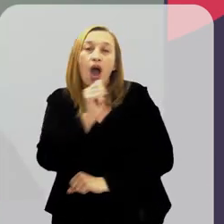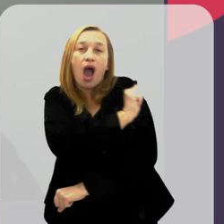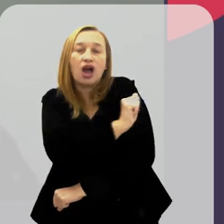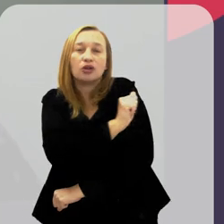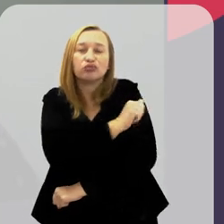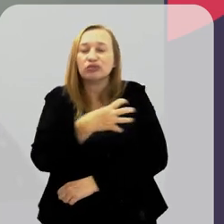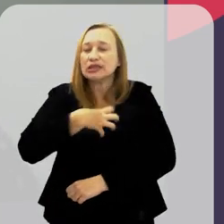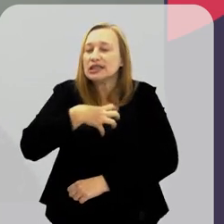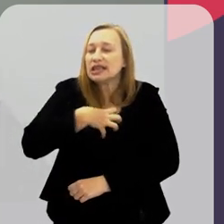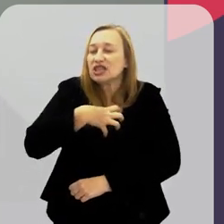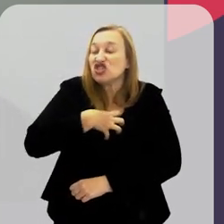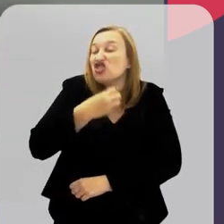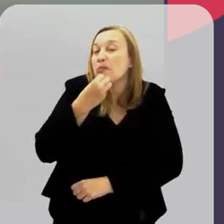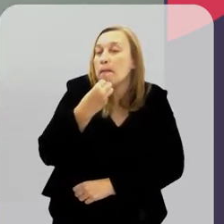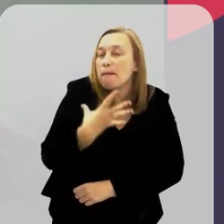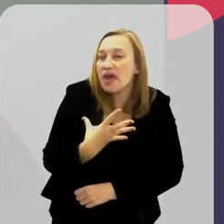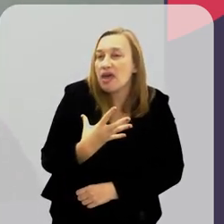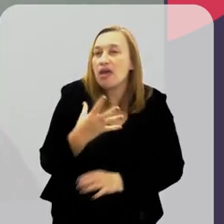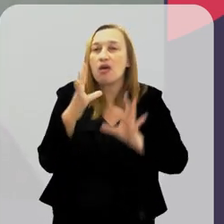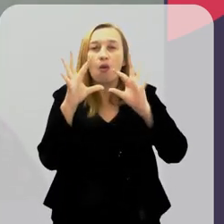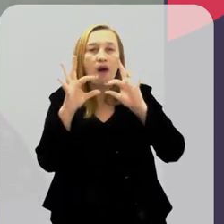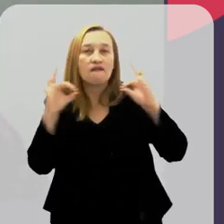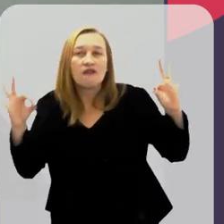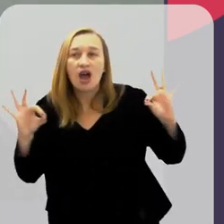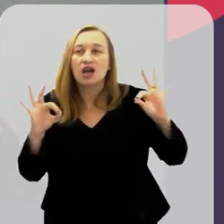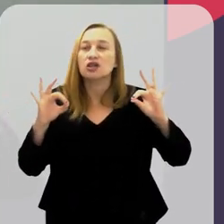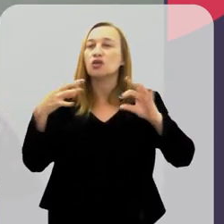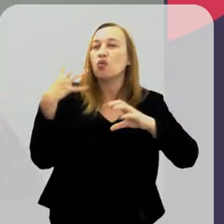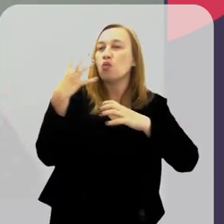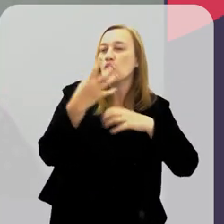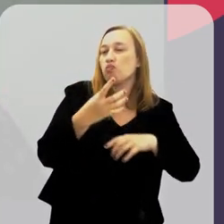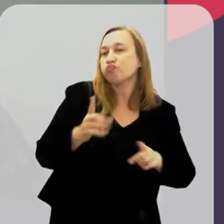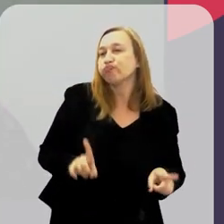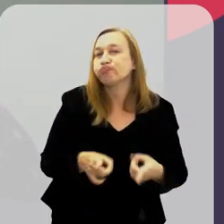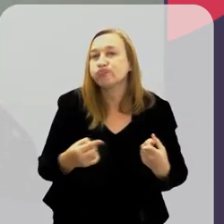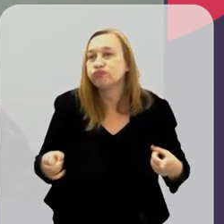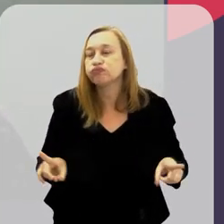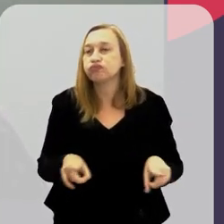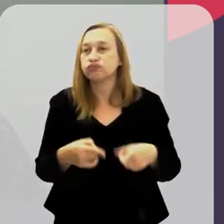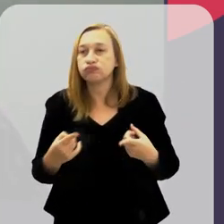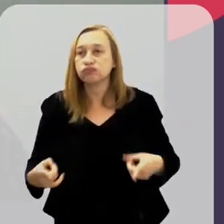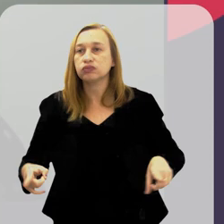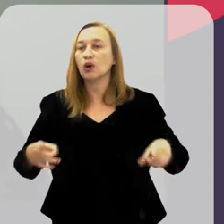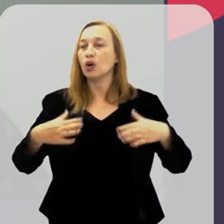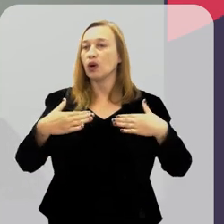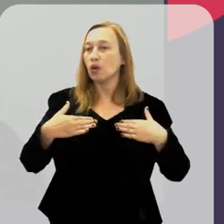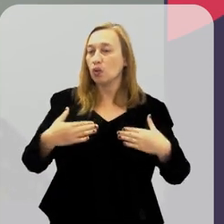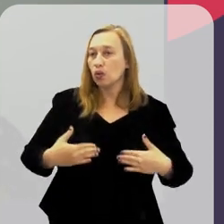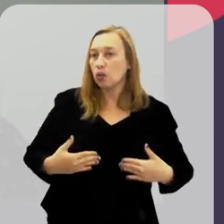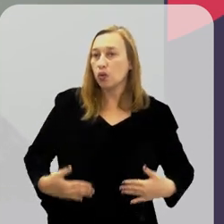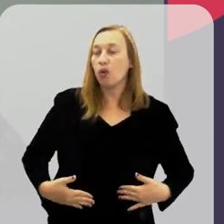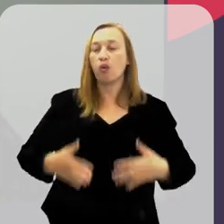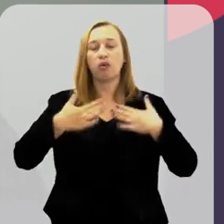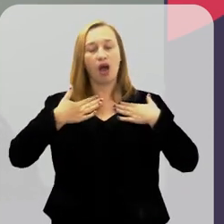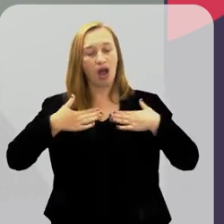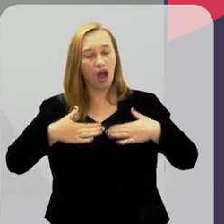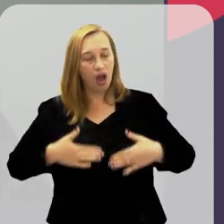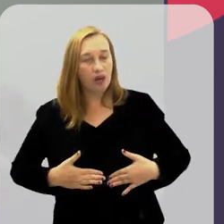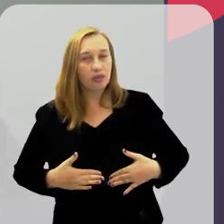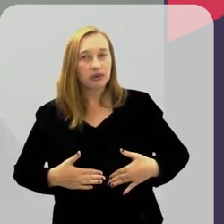que o aluno possa relaxar, pode ser uma indução que você tenha de relaxamento de músculos e